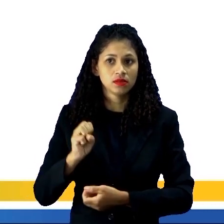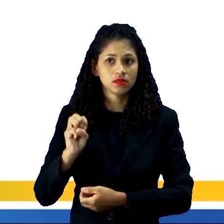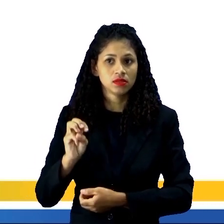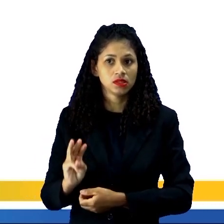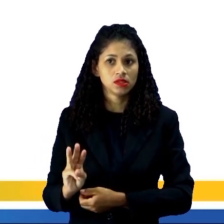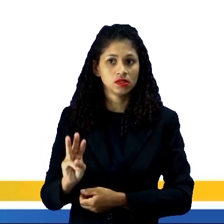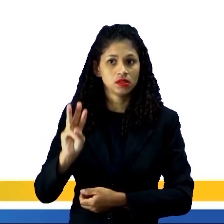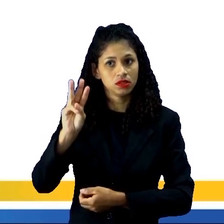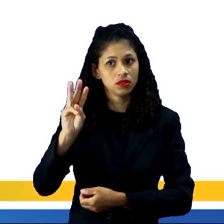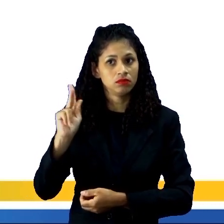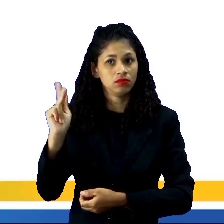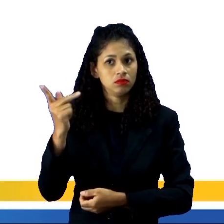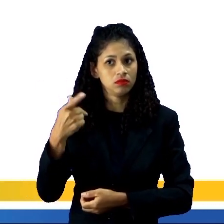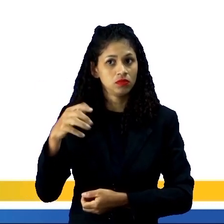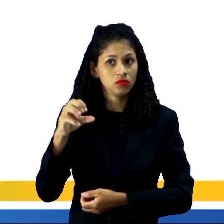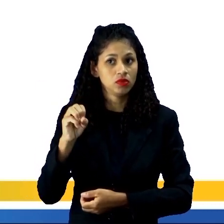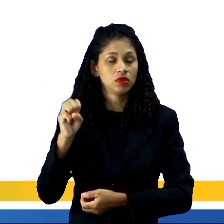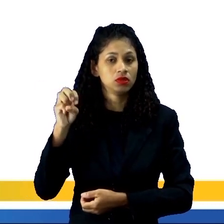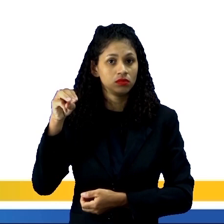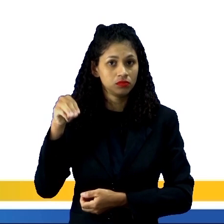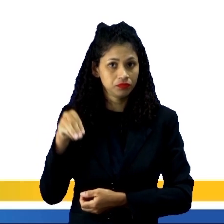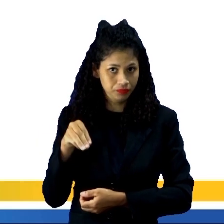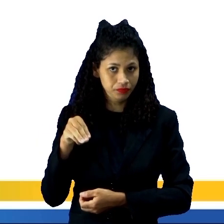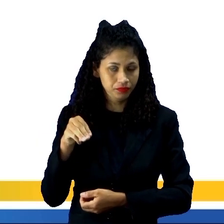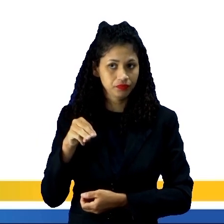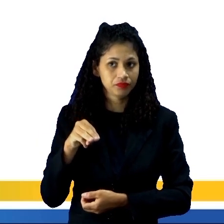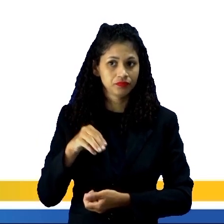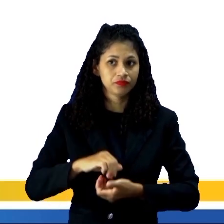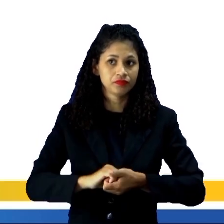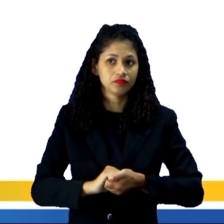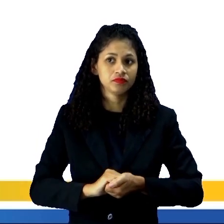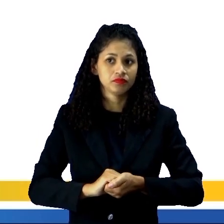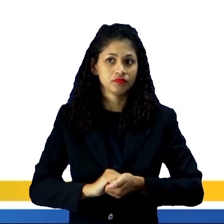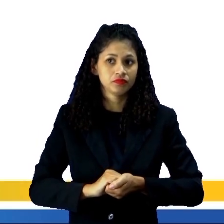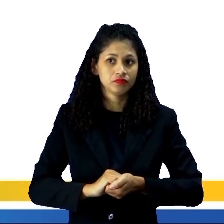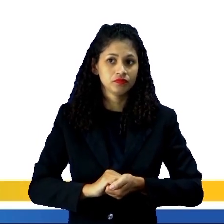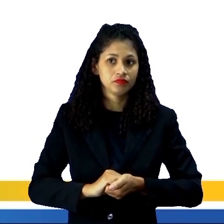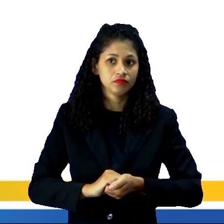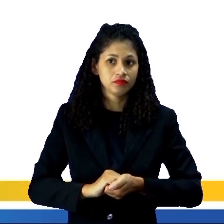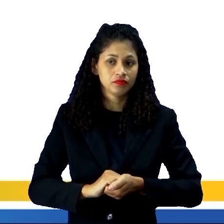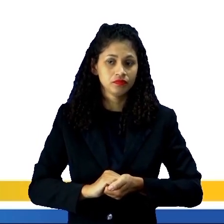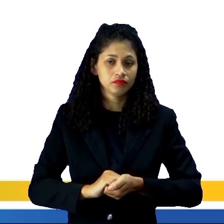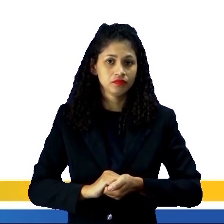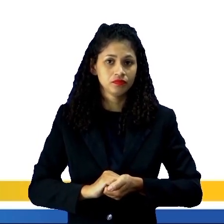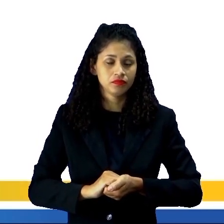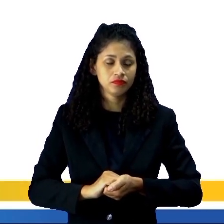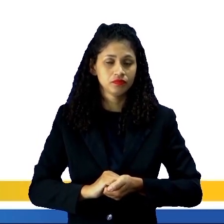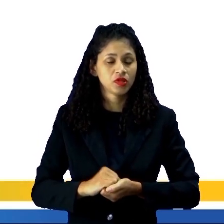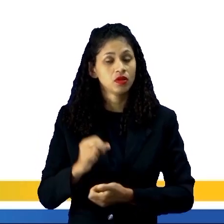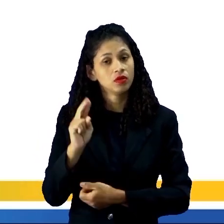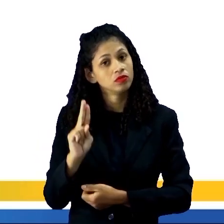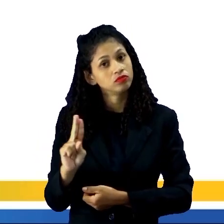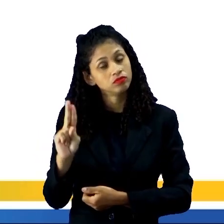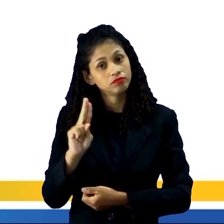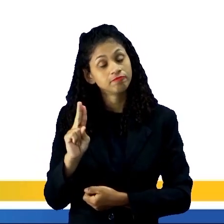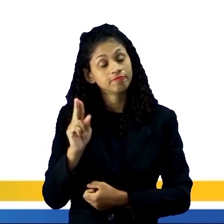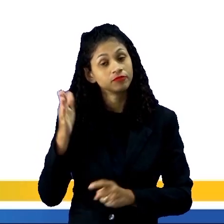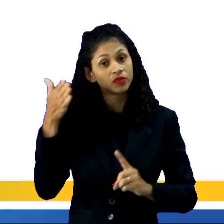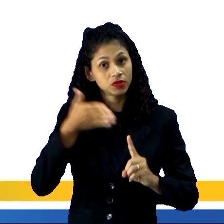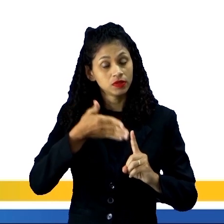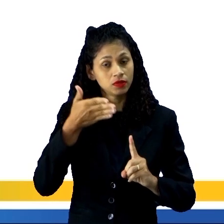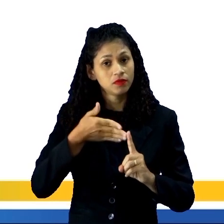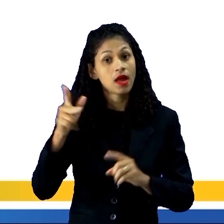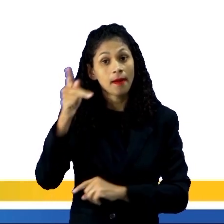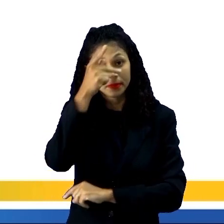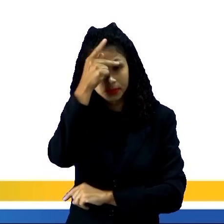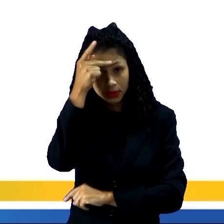Whom is used to refer to people in the place of the object. O whom é utilizado para nos referir